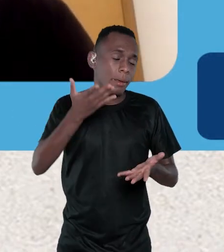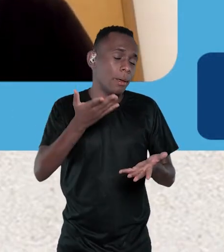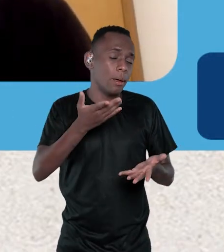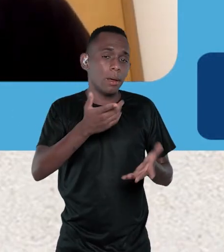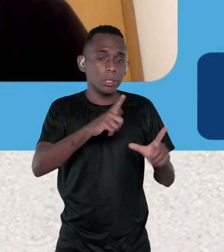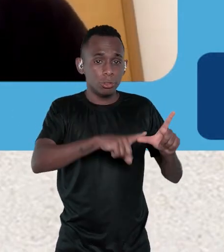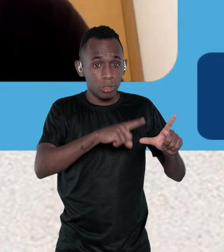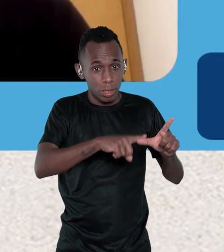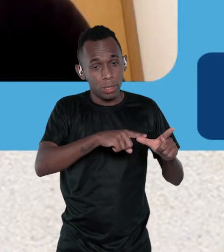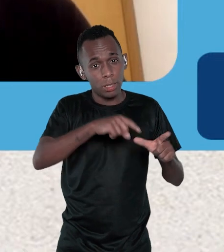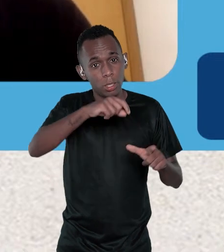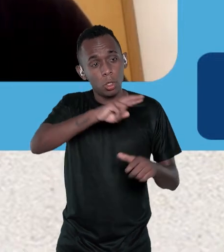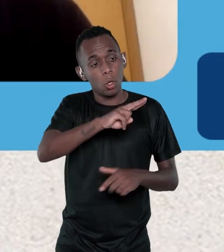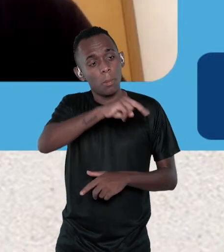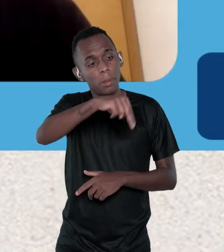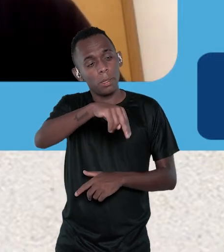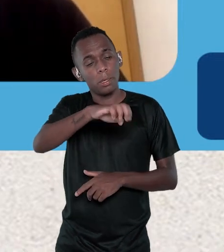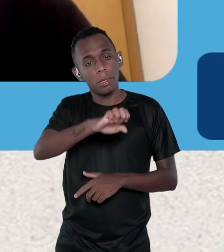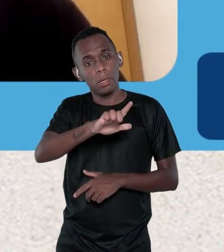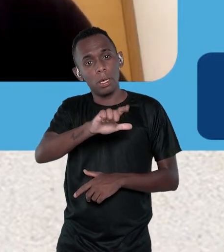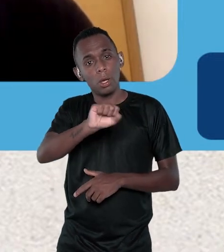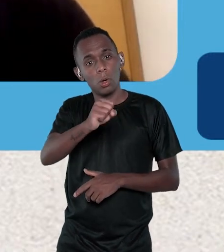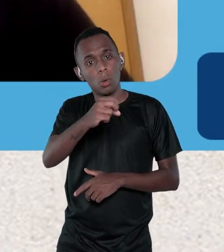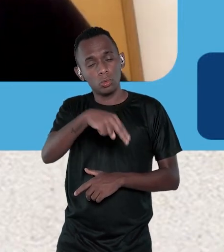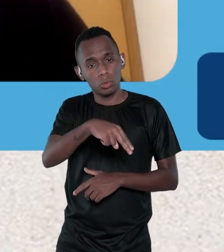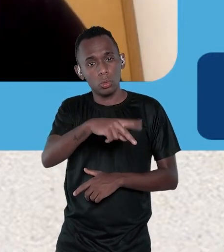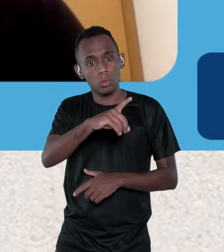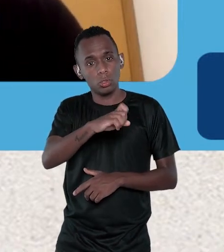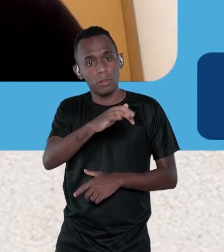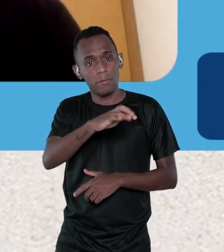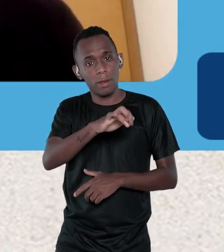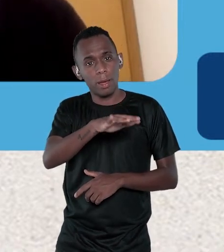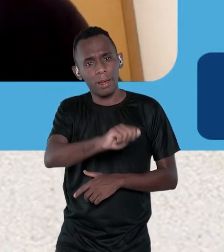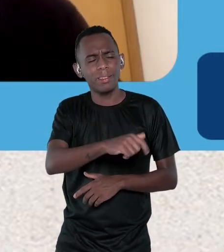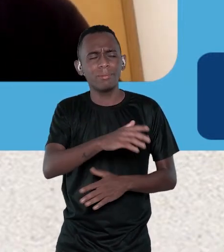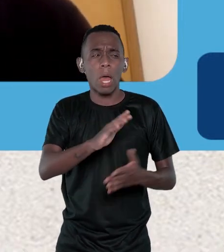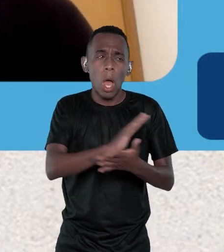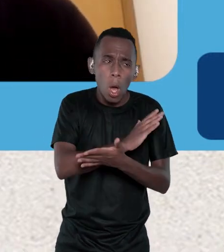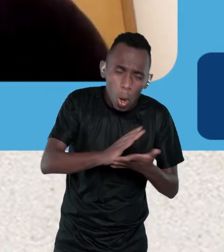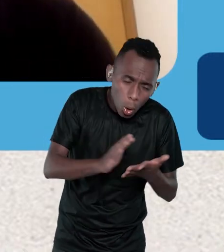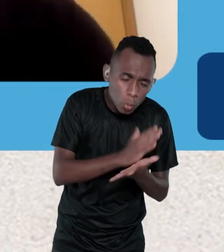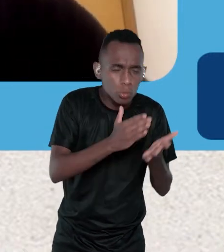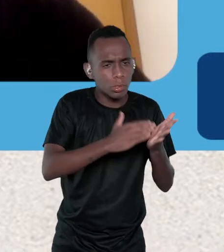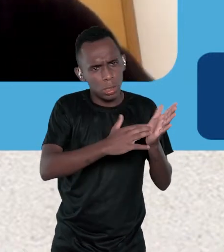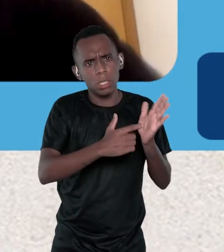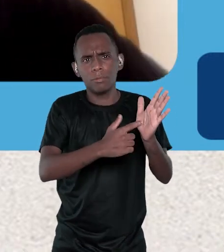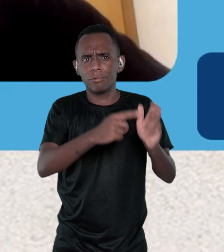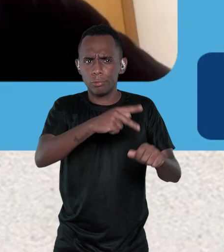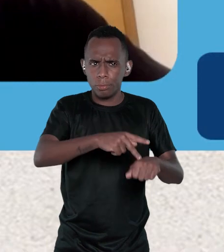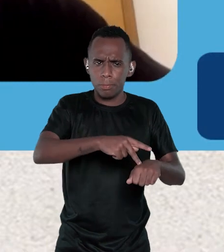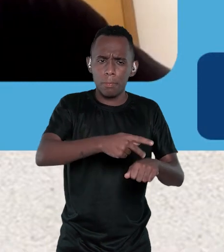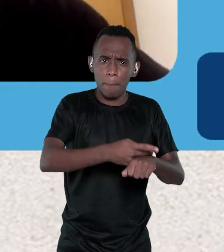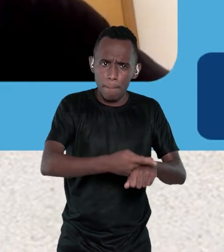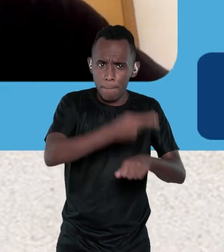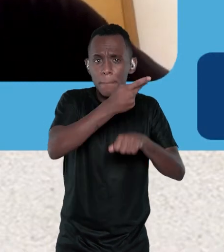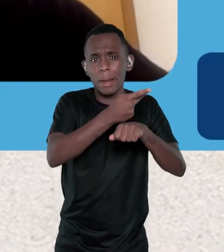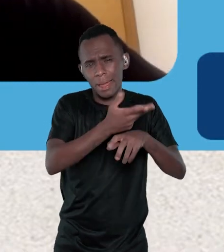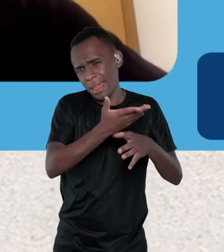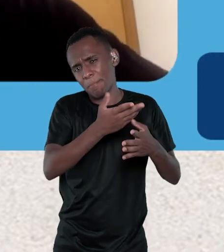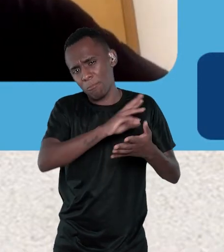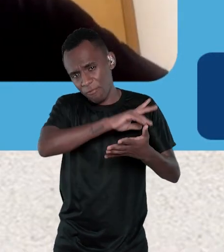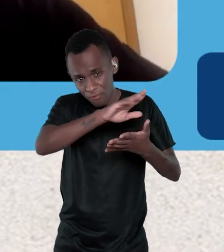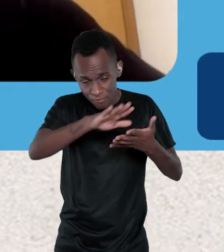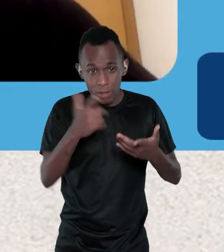Letras, chamado Nelson de Faria, que fez alguns livros